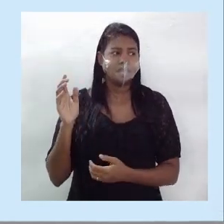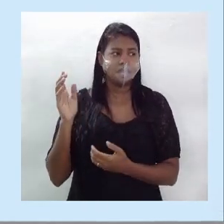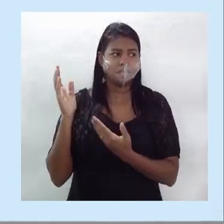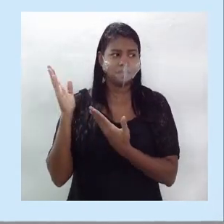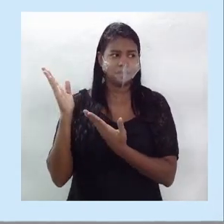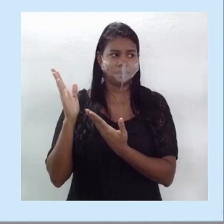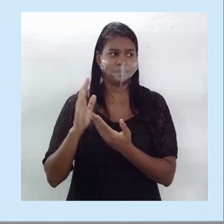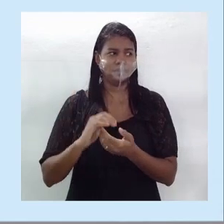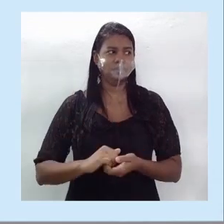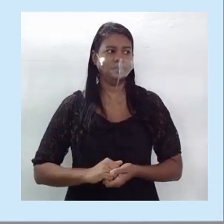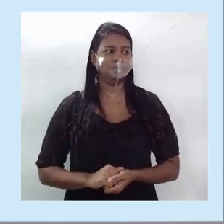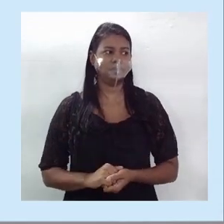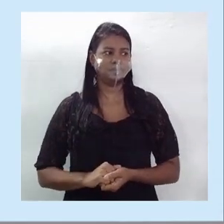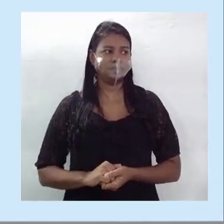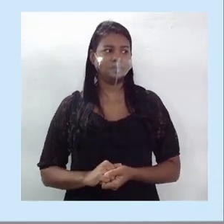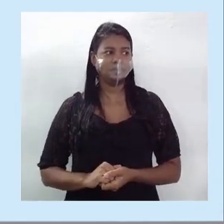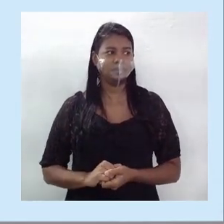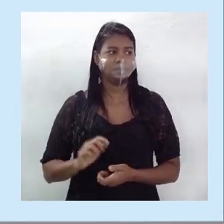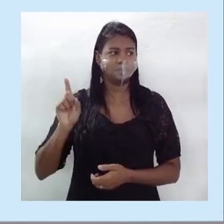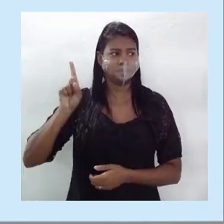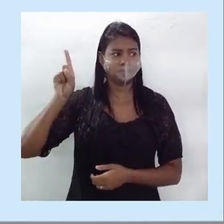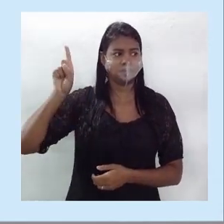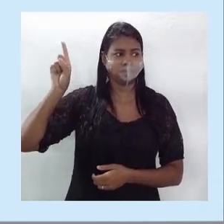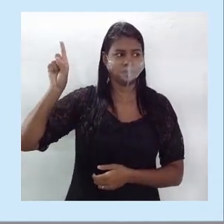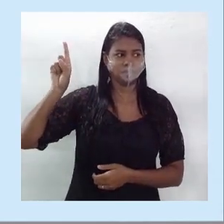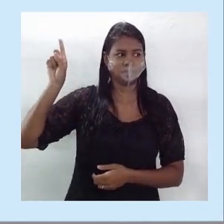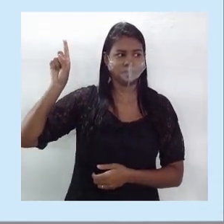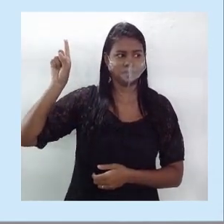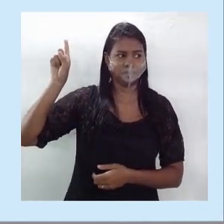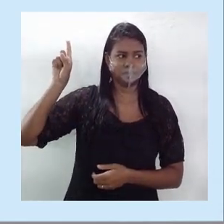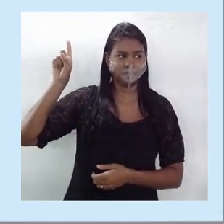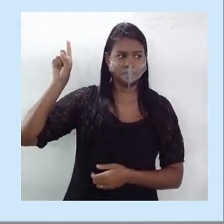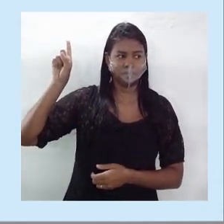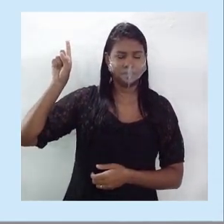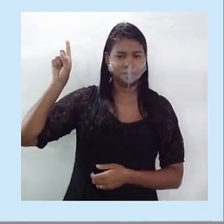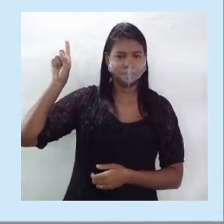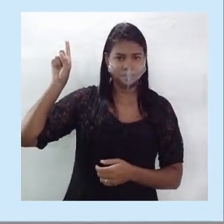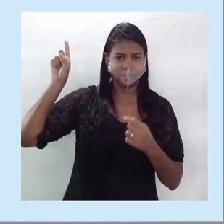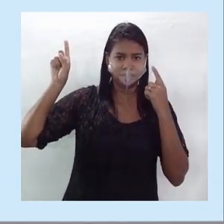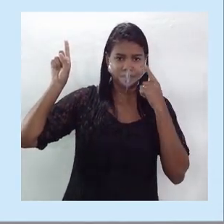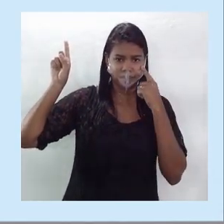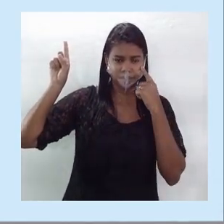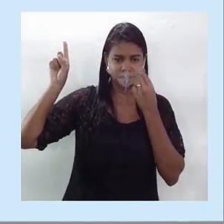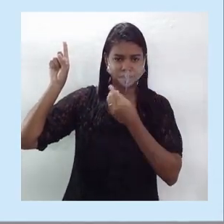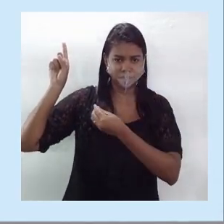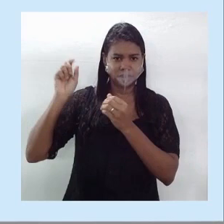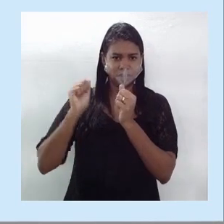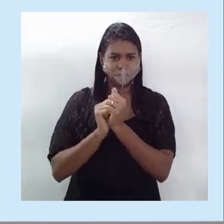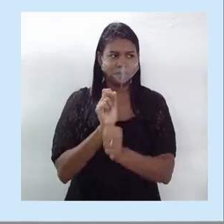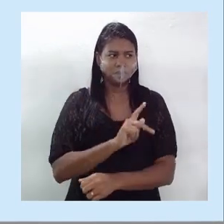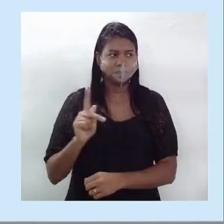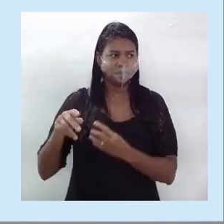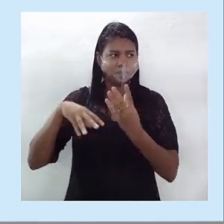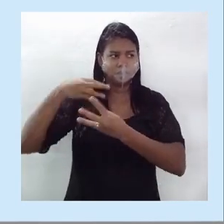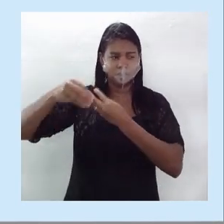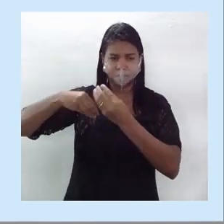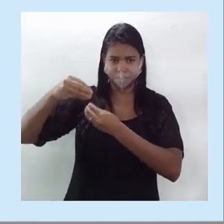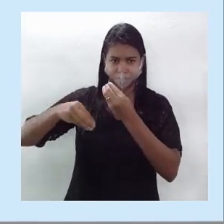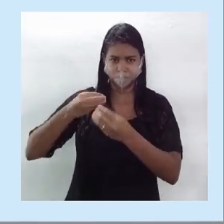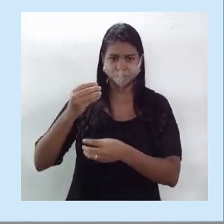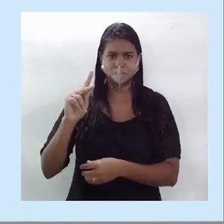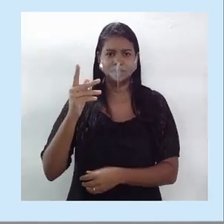frente, né? Aqui em cima de mim, ó, deixa eu apontar aqui, assim. Tá vendo? Então, a gente tem ali uma mistura